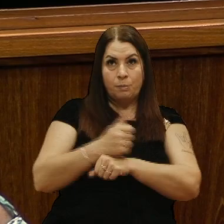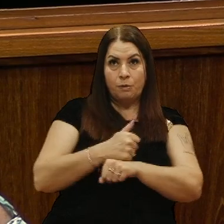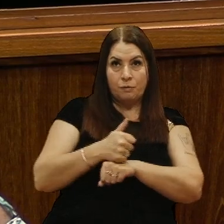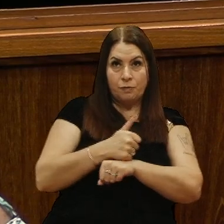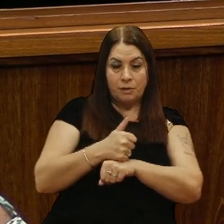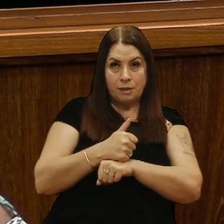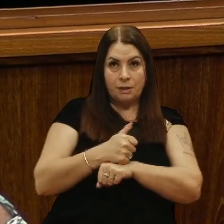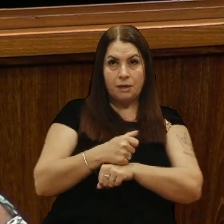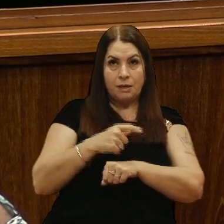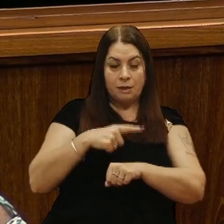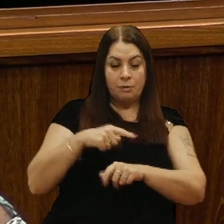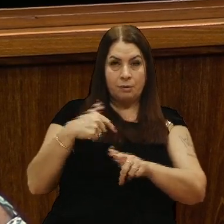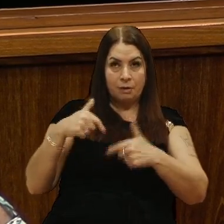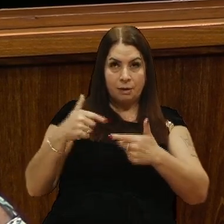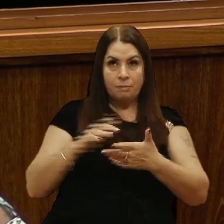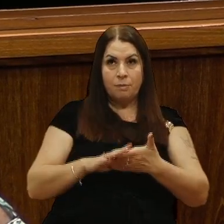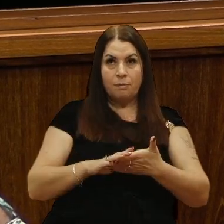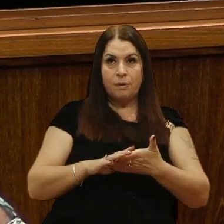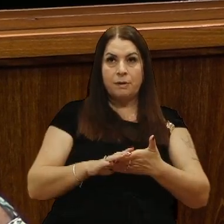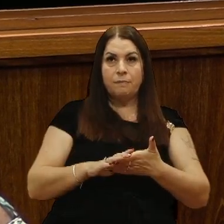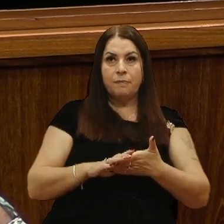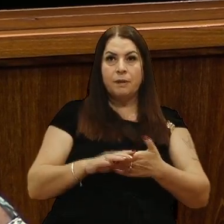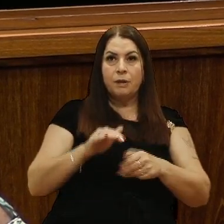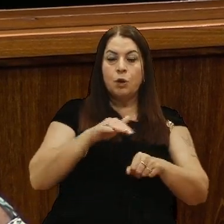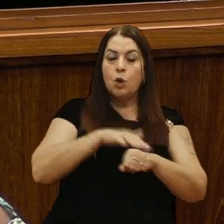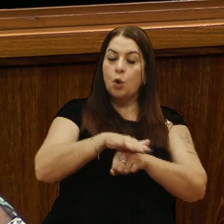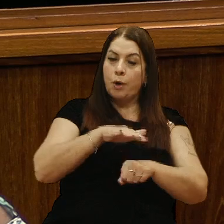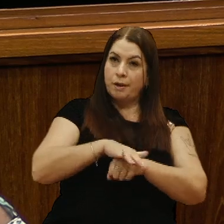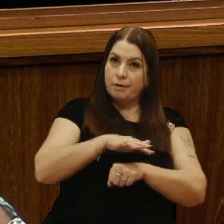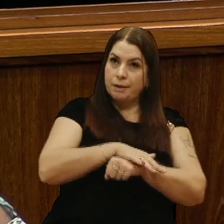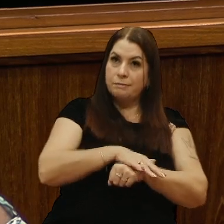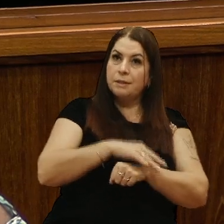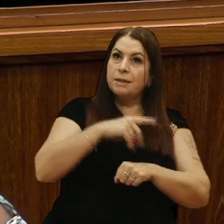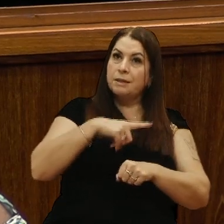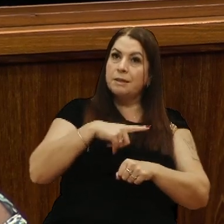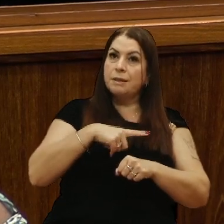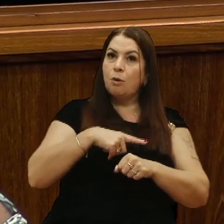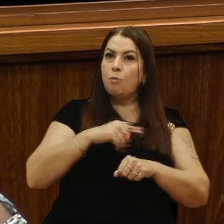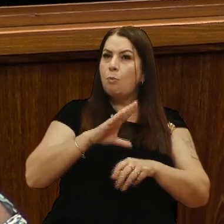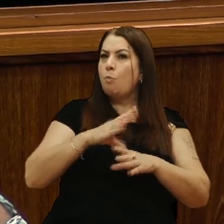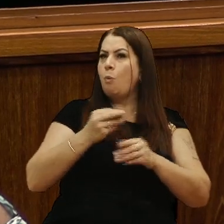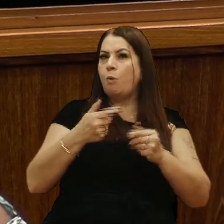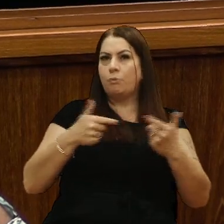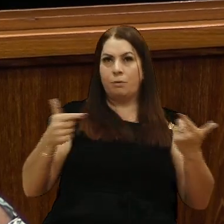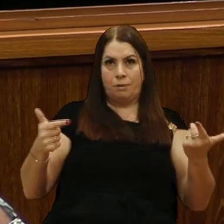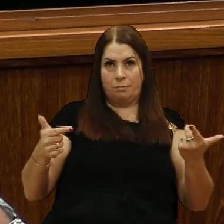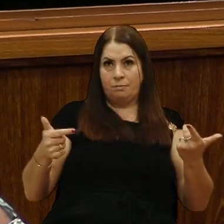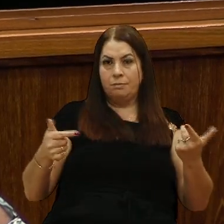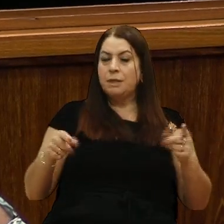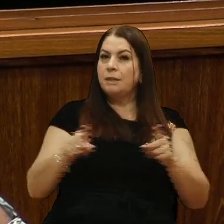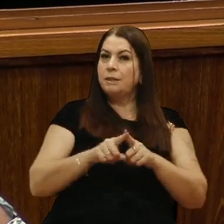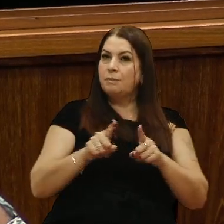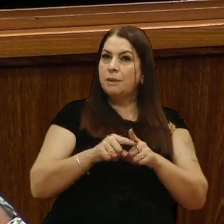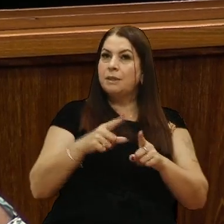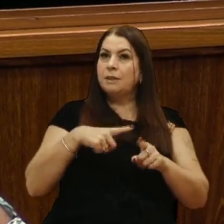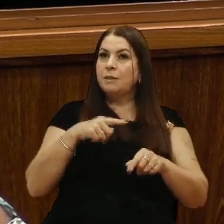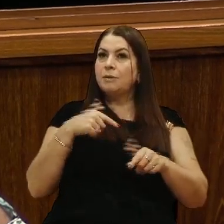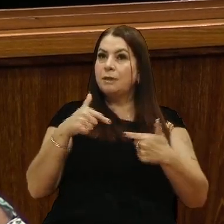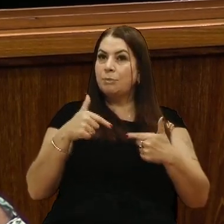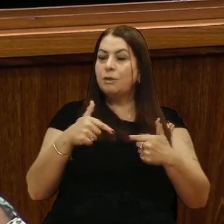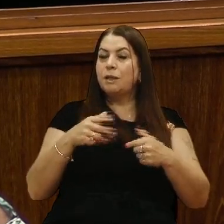que estão tendo que trabalhar em regime de horas extras estão sobrecarregados. Eles estão tendo que